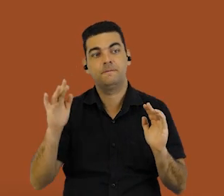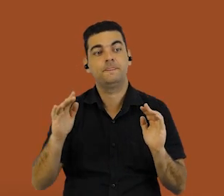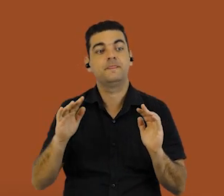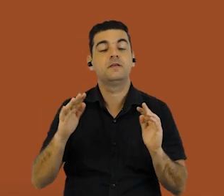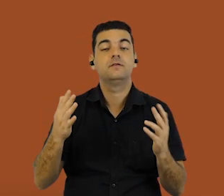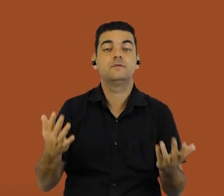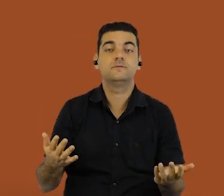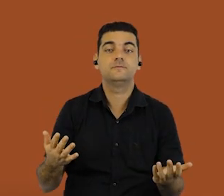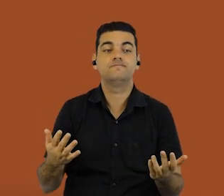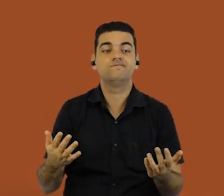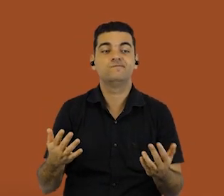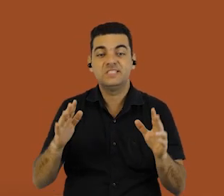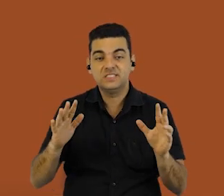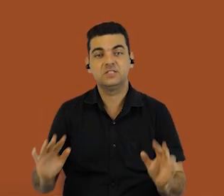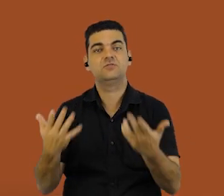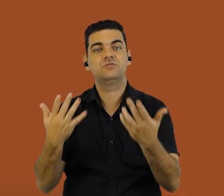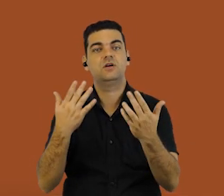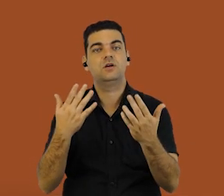pode